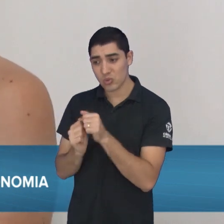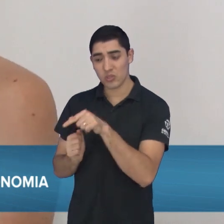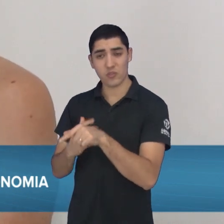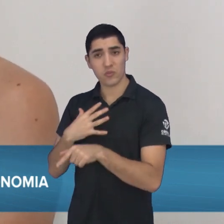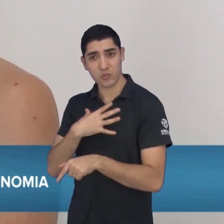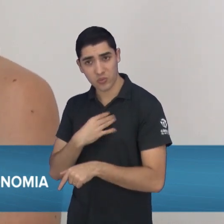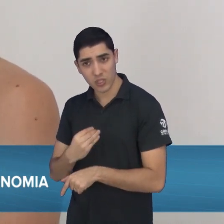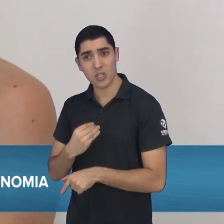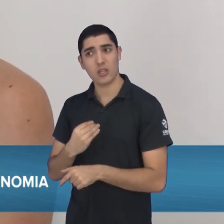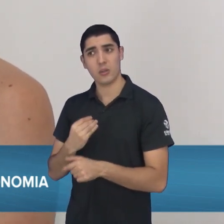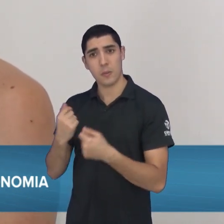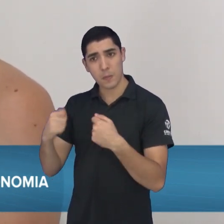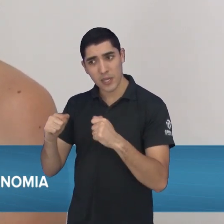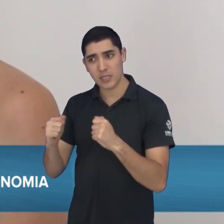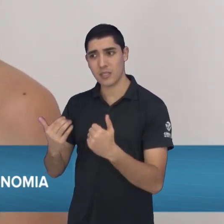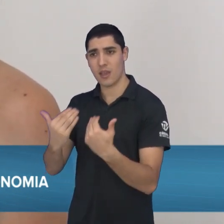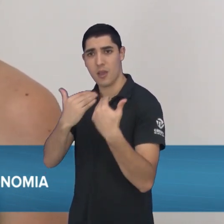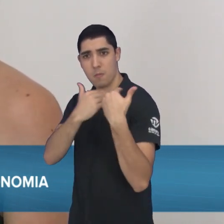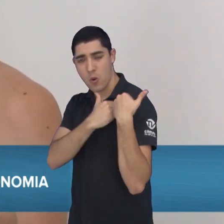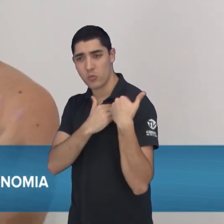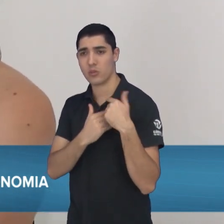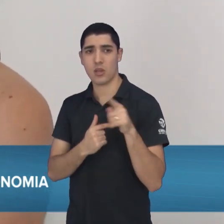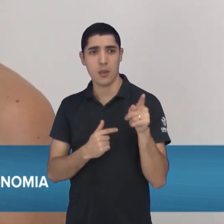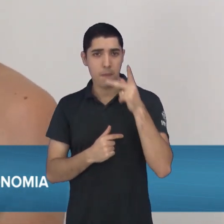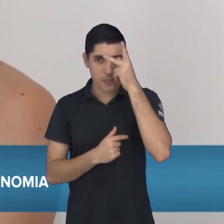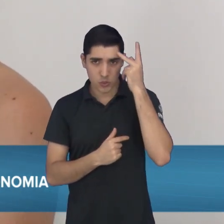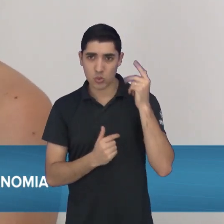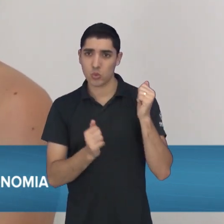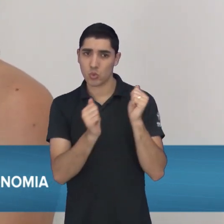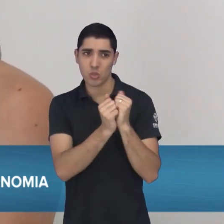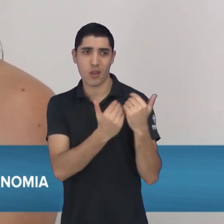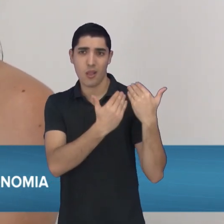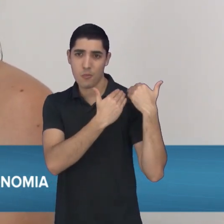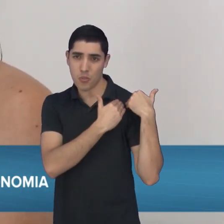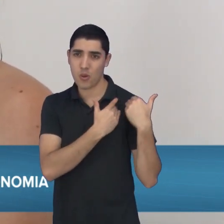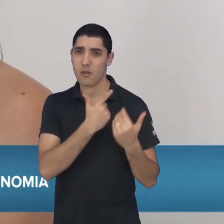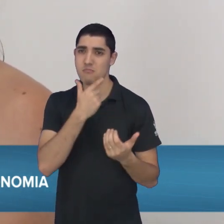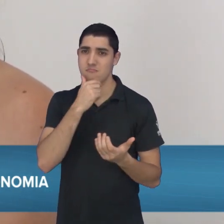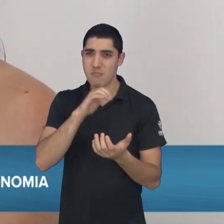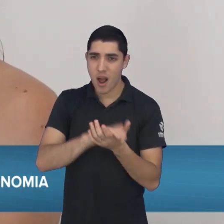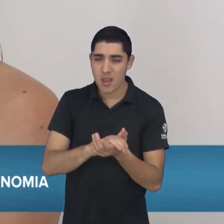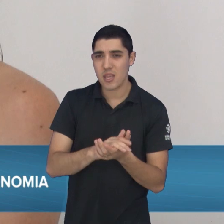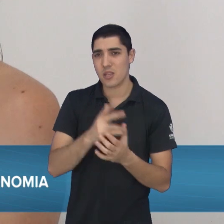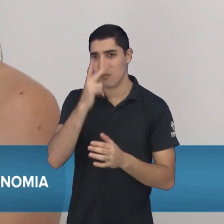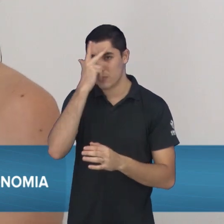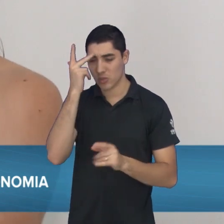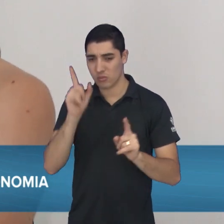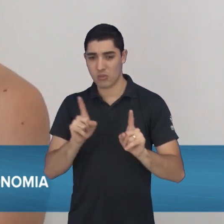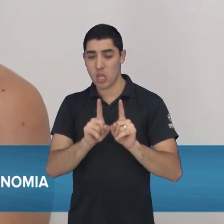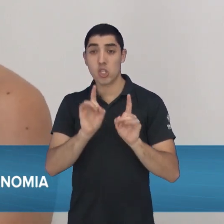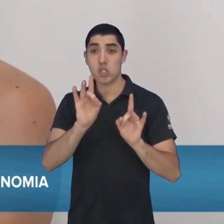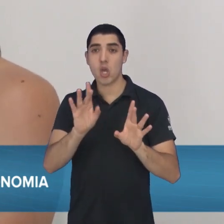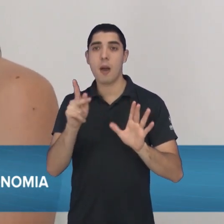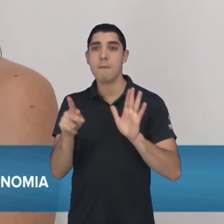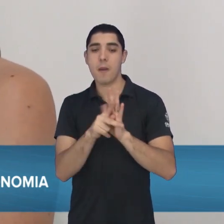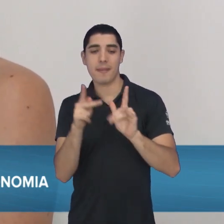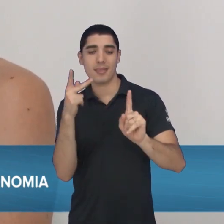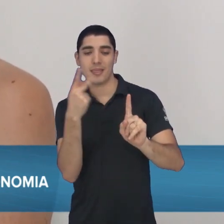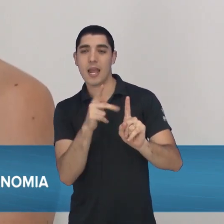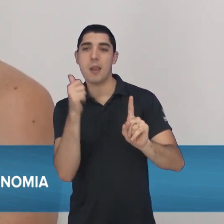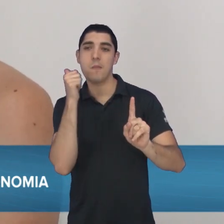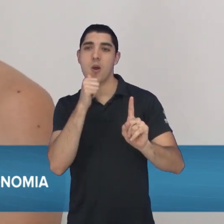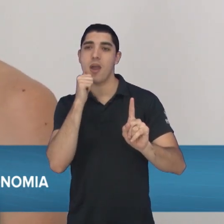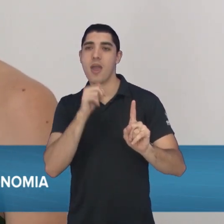quem tem a guarda desses filhos, né? Então, assim, a gente precisaria participar dessa vida doméstica, não como se ela fosse uma coisa natural das